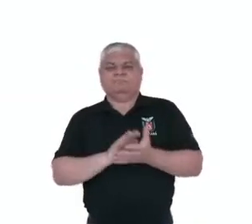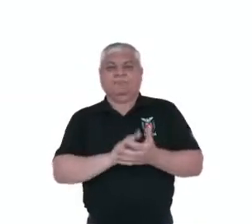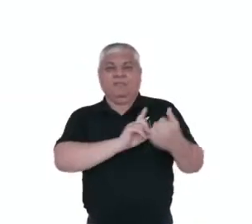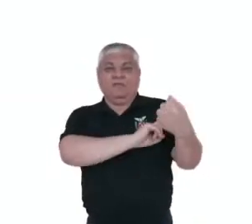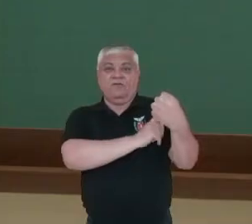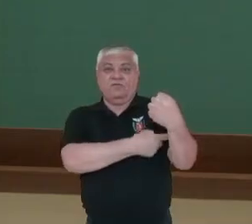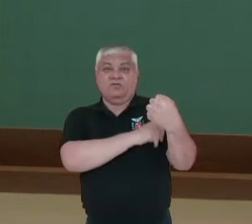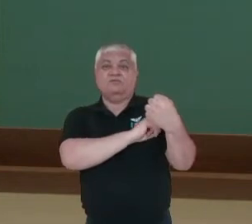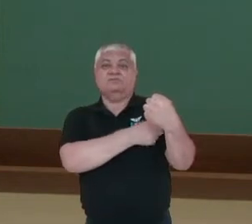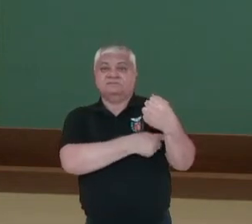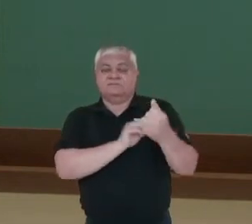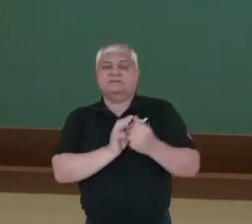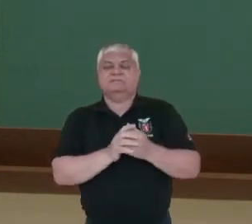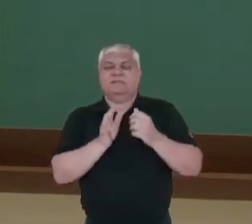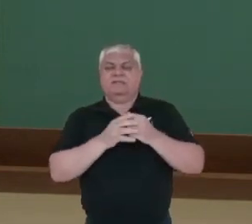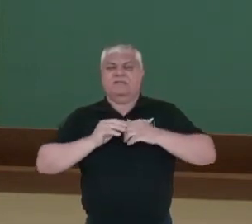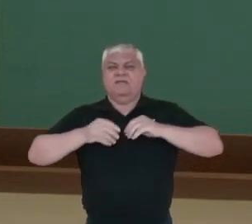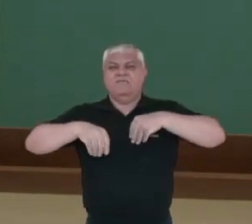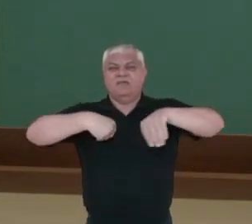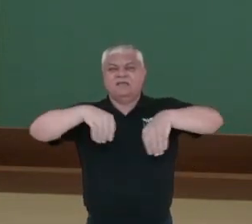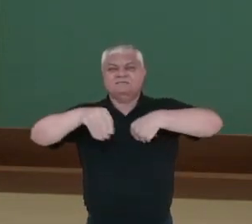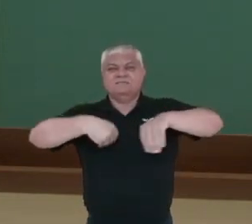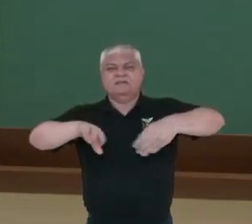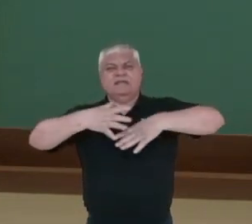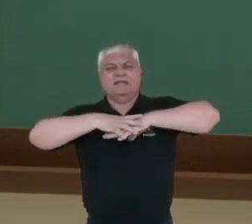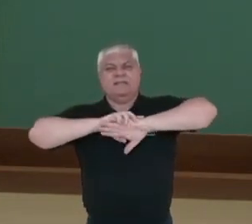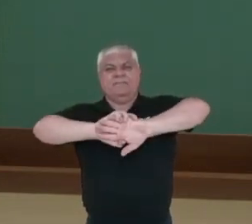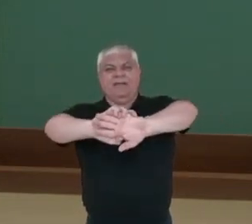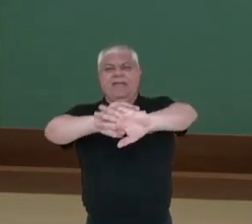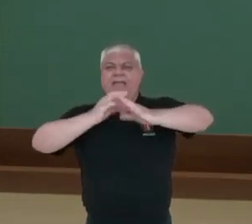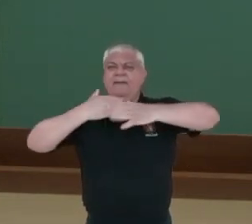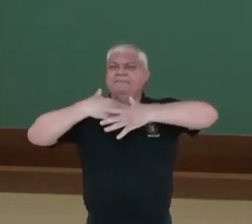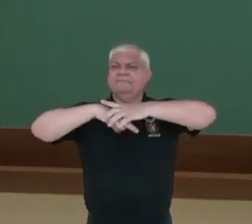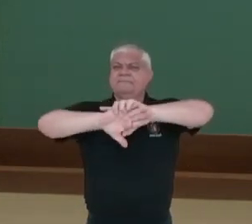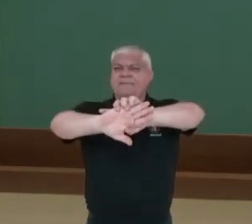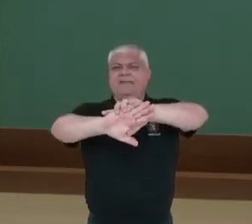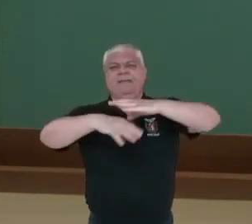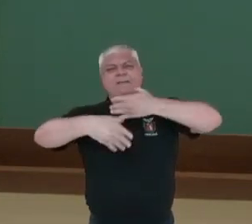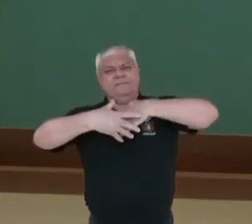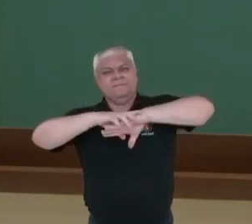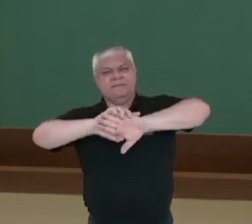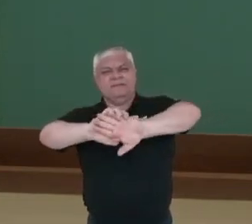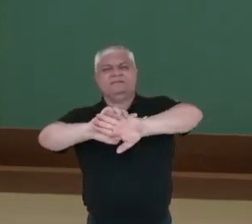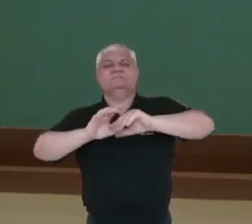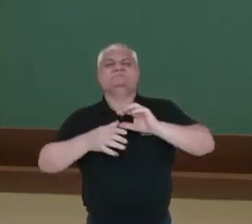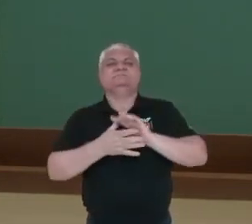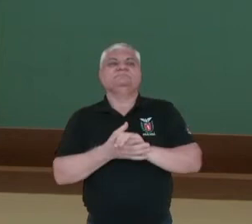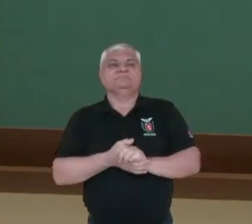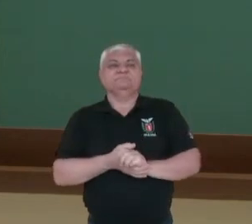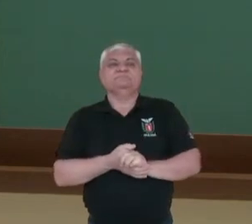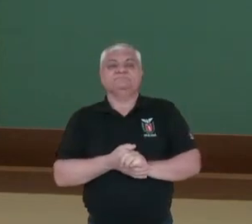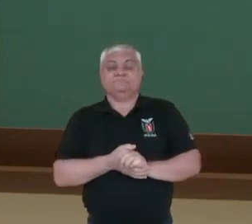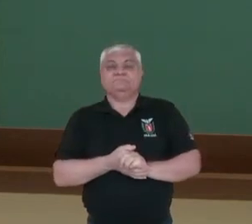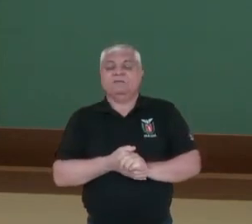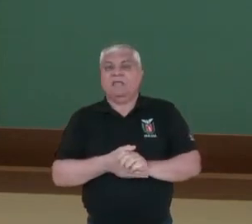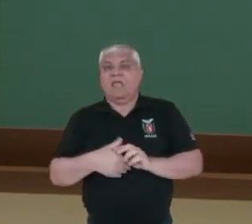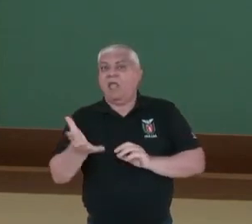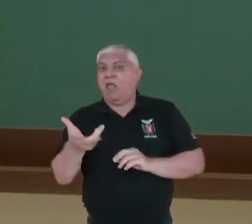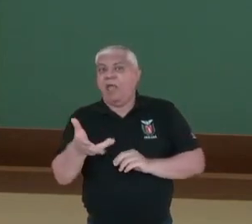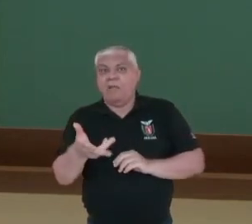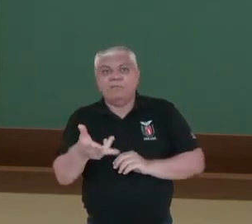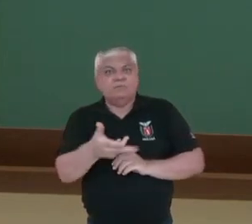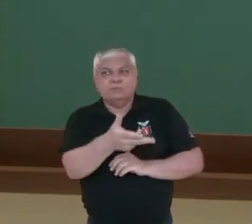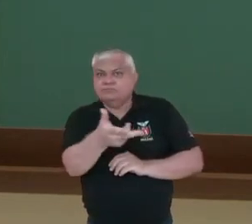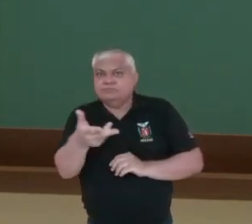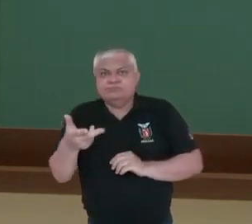flexibilidade que você se alongar né ter mais mas é mas ser mais flexível mesmo agilidade que tem mais